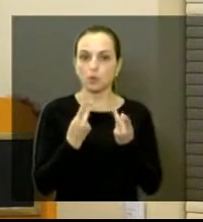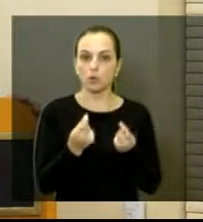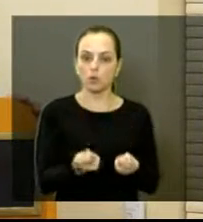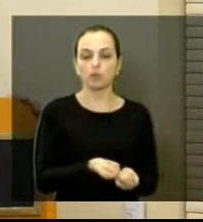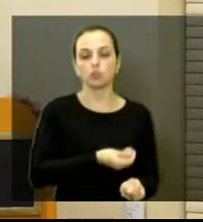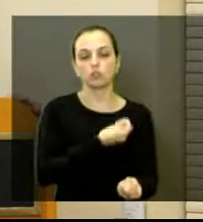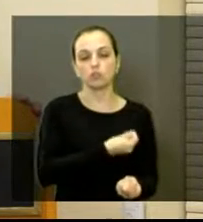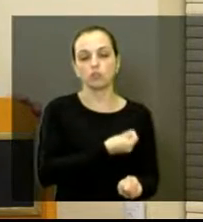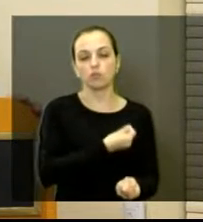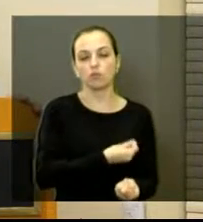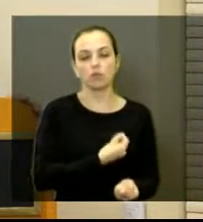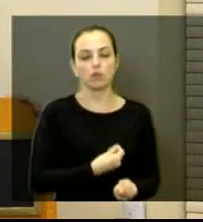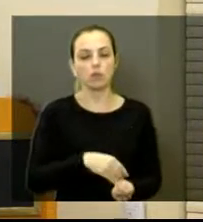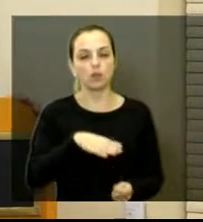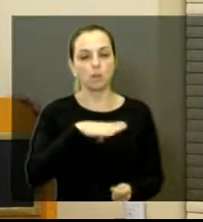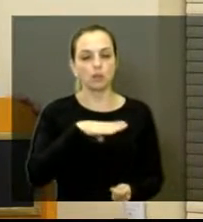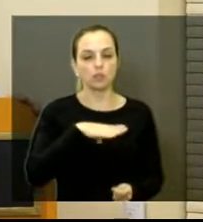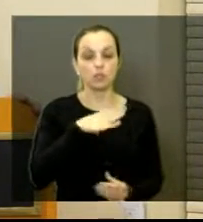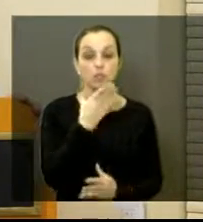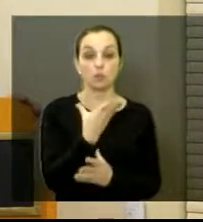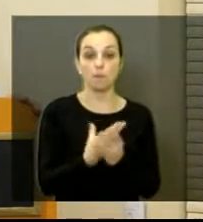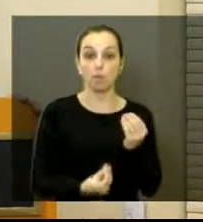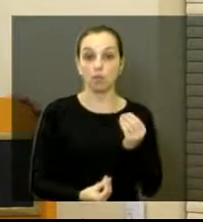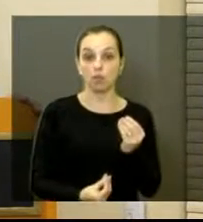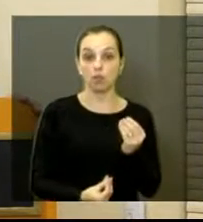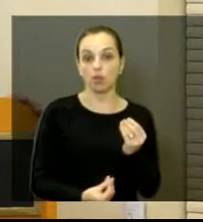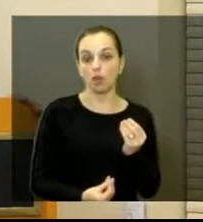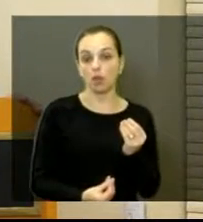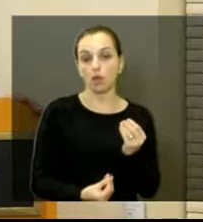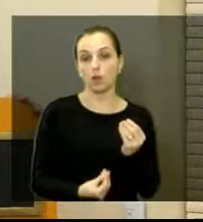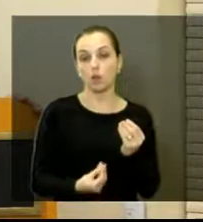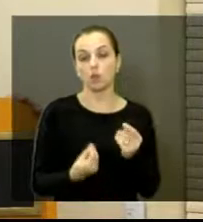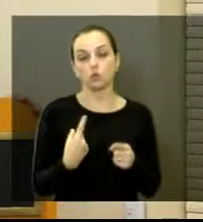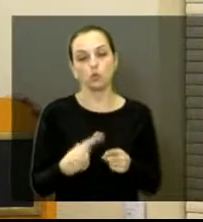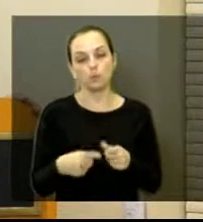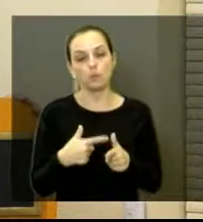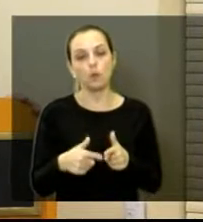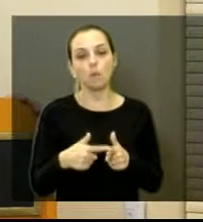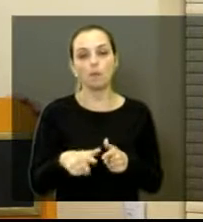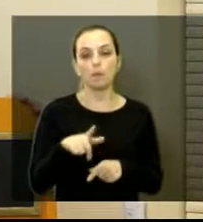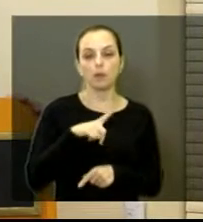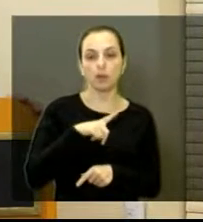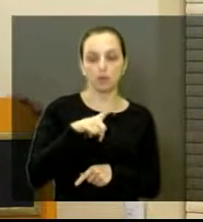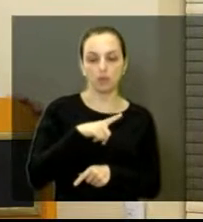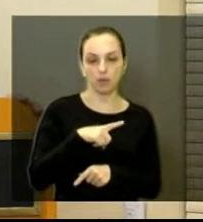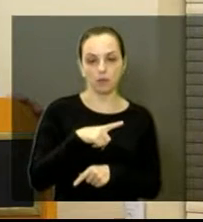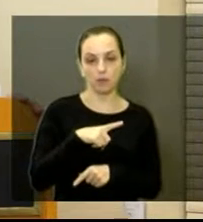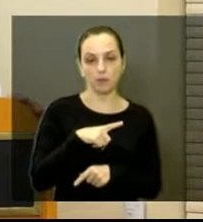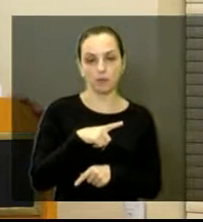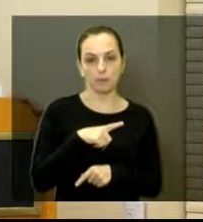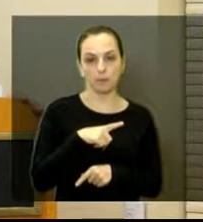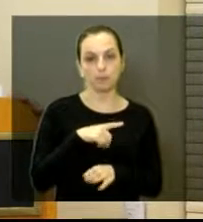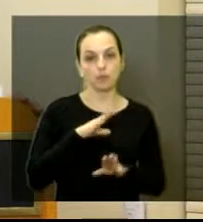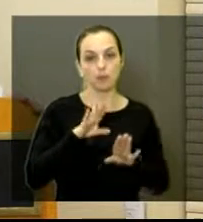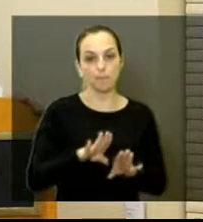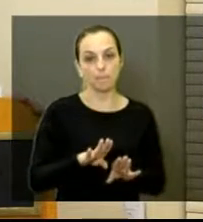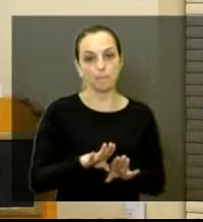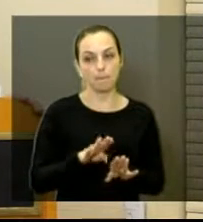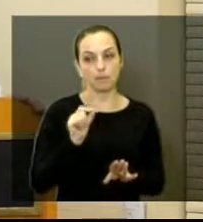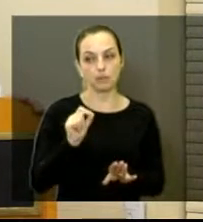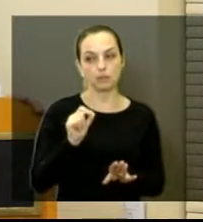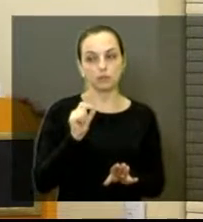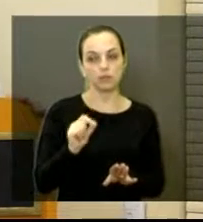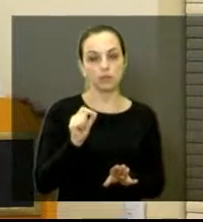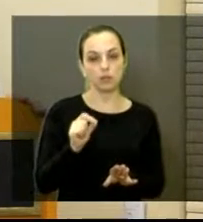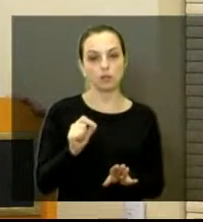cidade praticamente modelo, apesar de toda a crise, apesar de toda a dificuldade que existe, mas isso o tempo